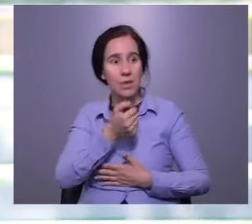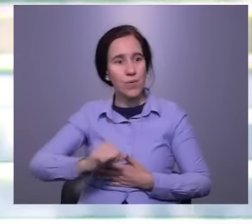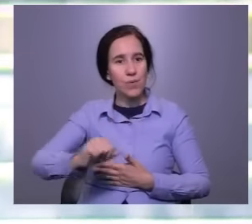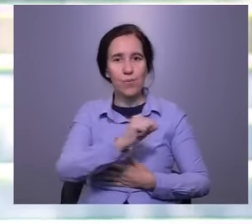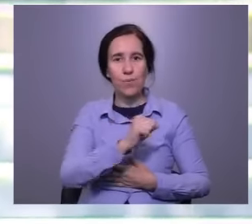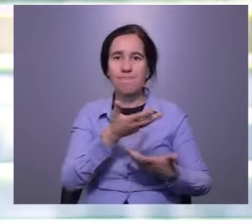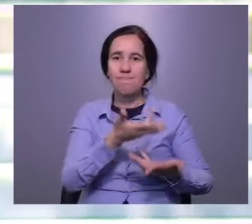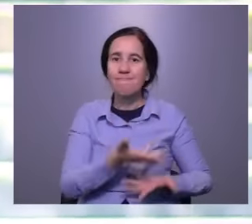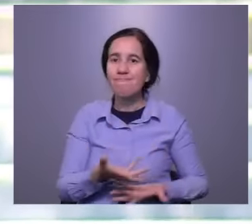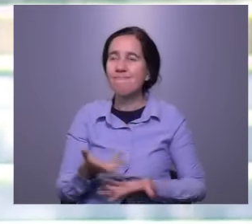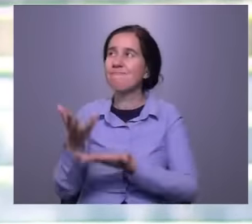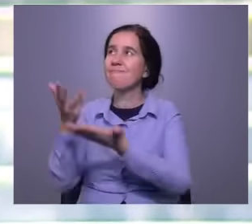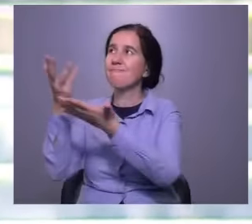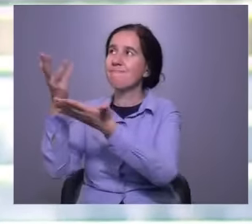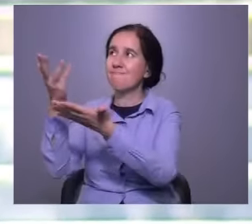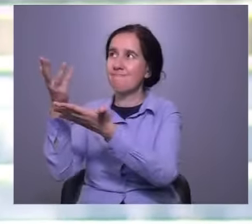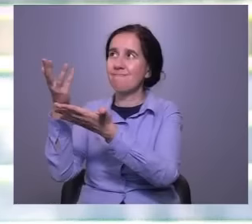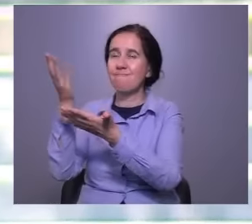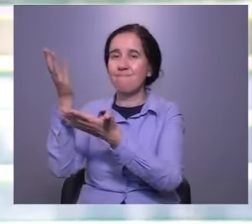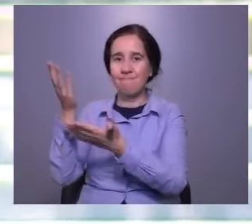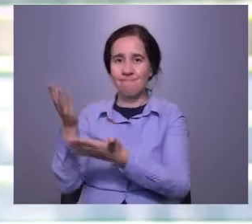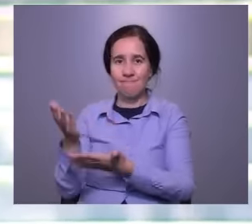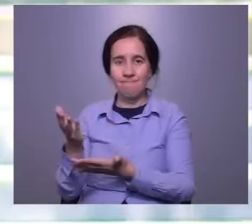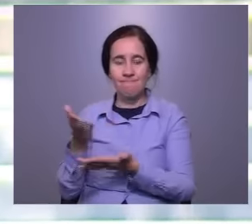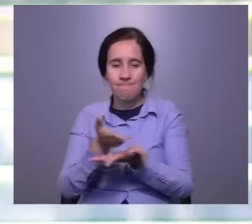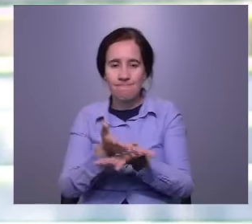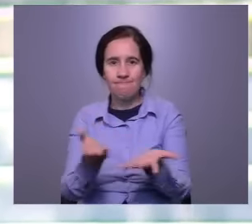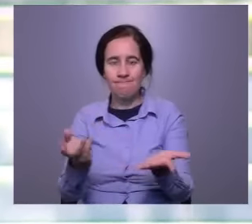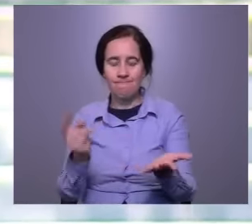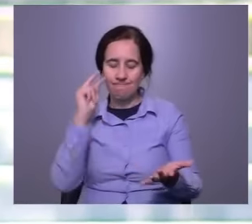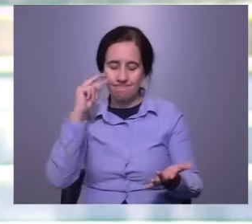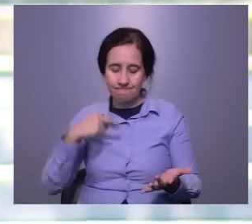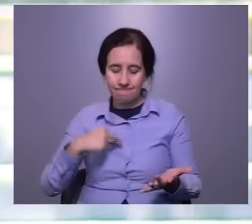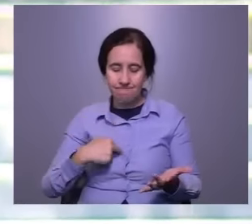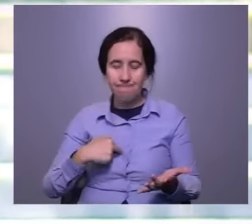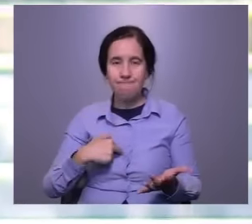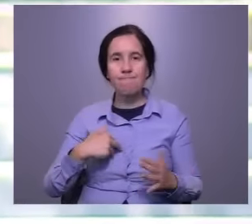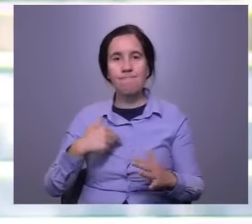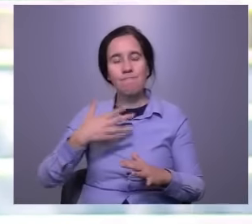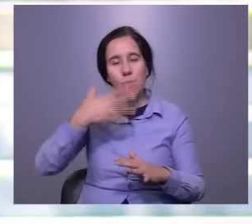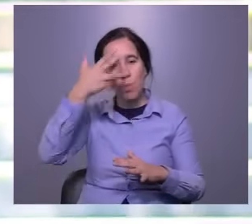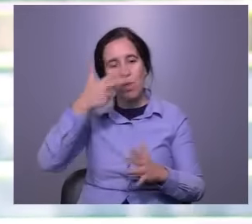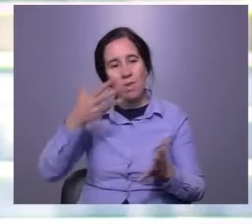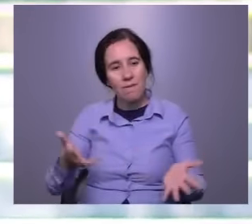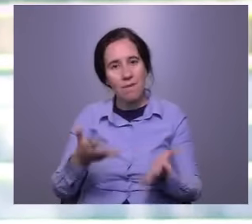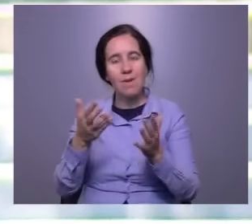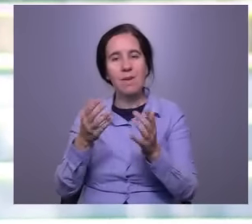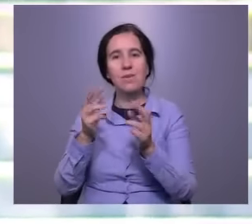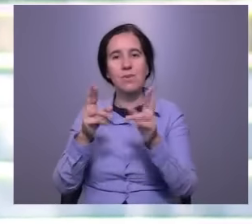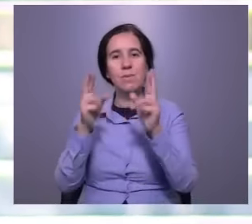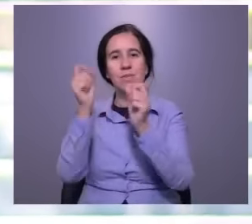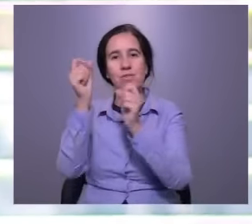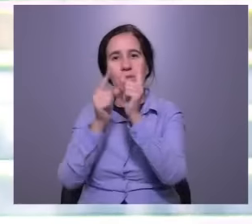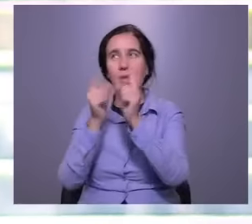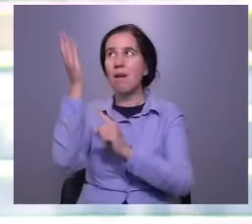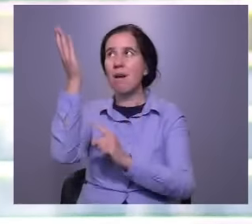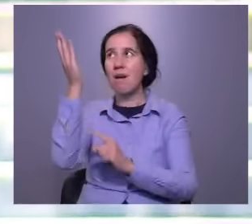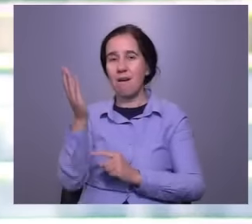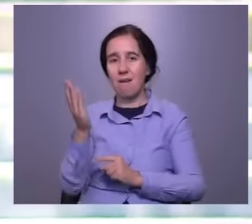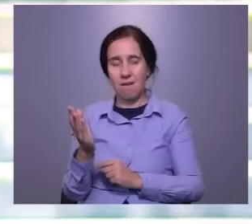nos entregamos e consagramos. A Ti entregamos e confiamos os